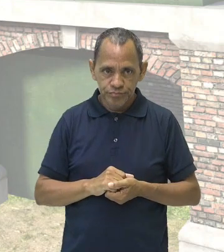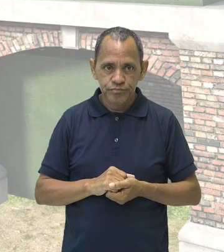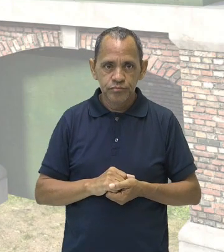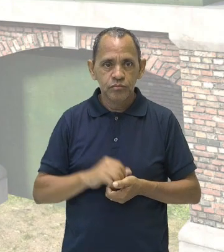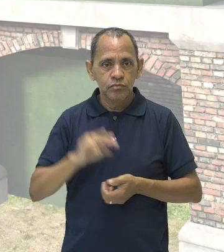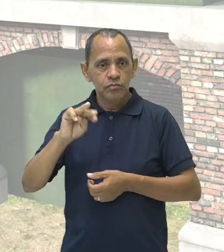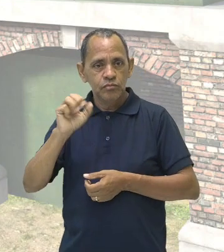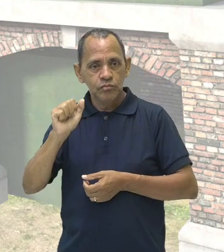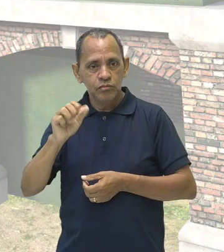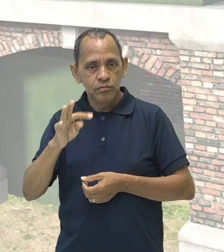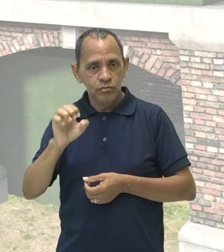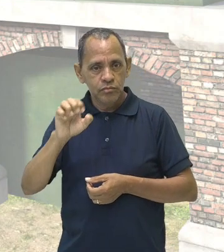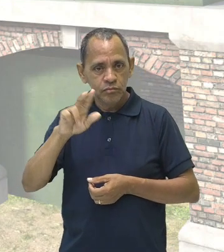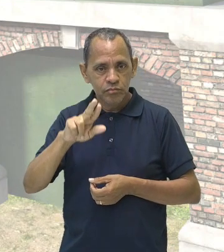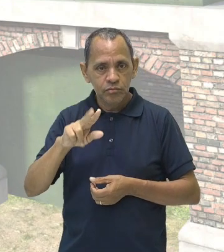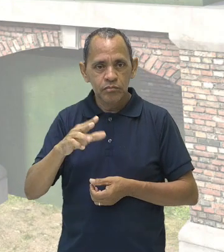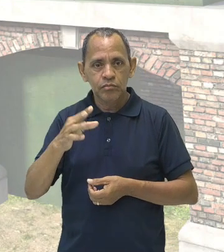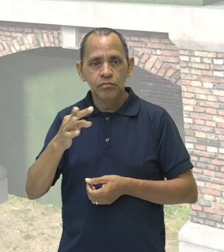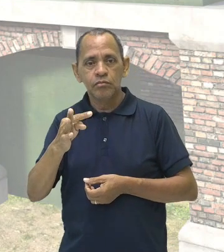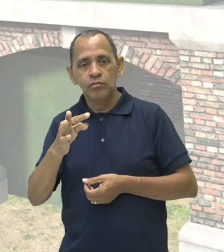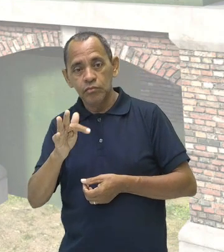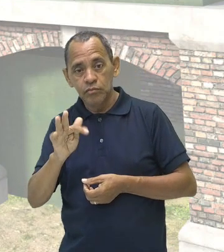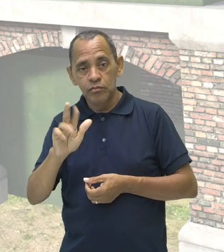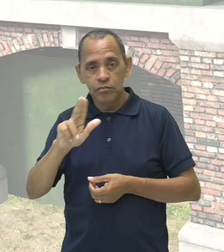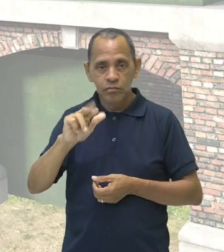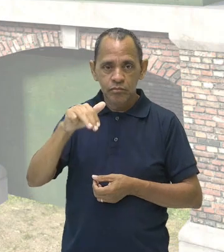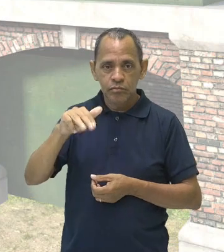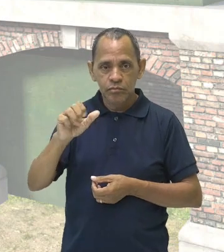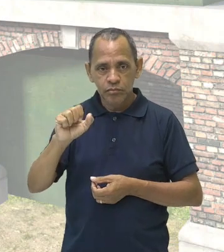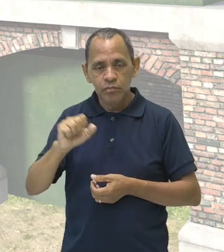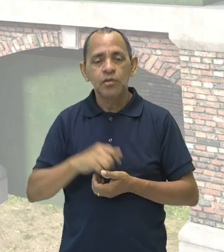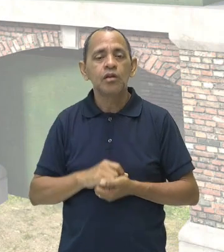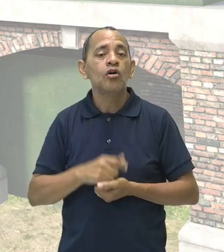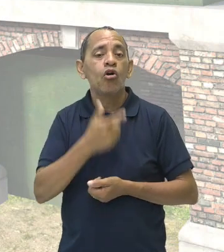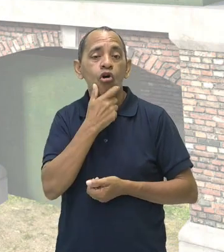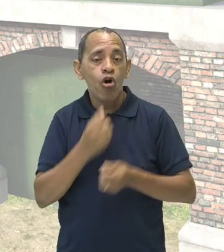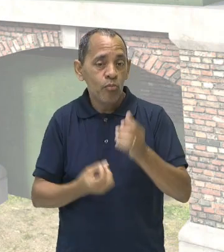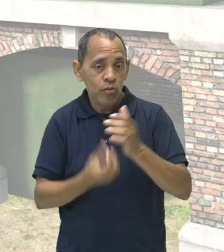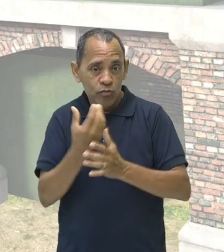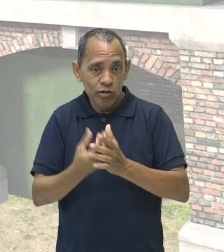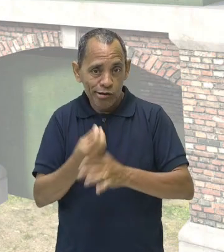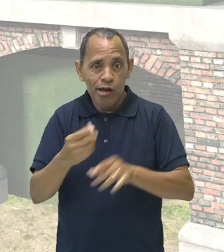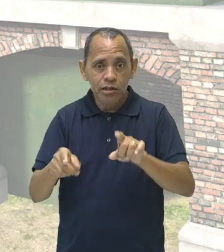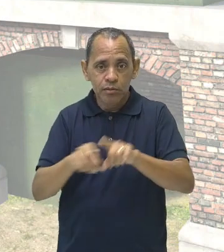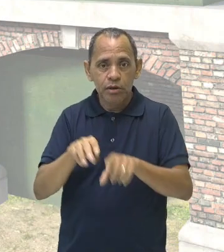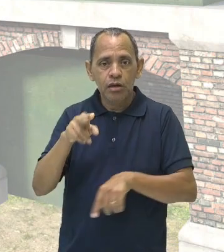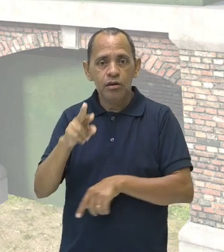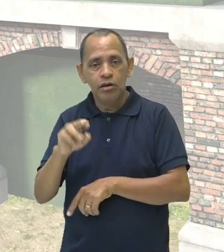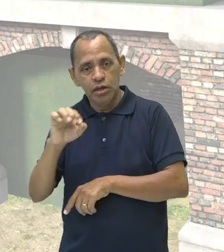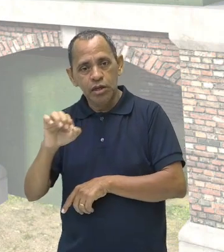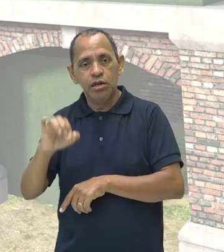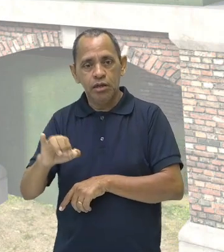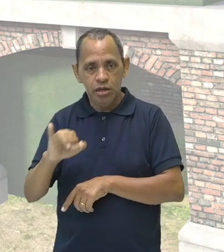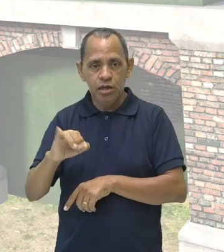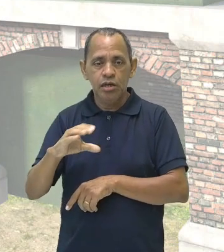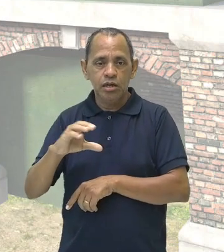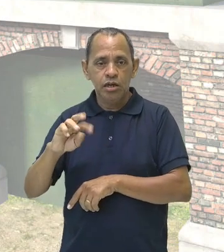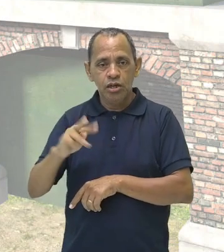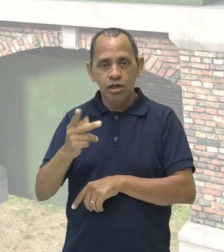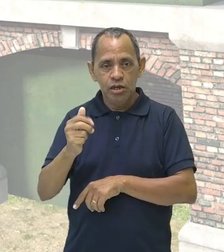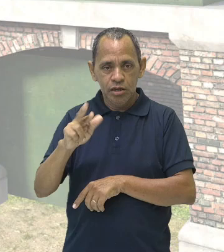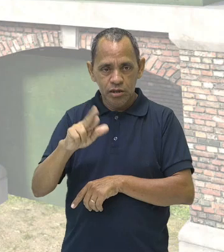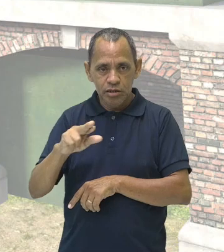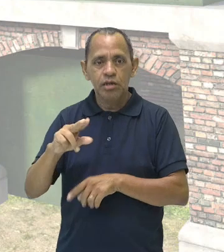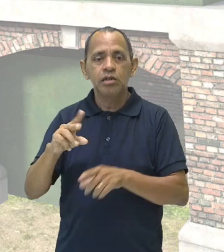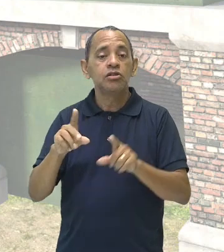frame. Ela foi criada por Richard Arkwright. A water frame foi uma máquina